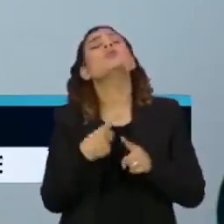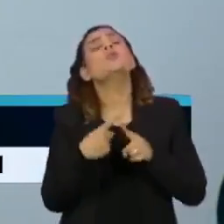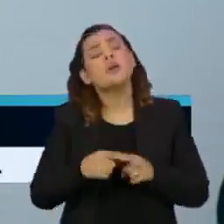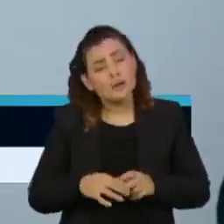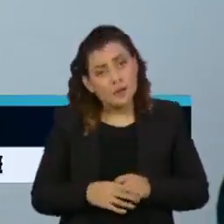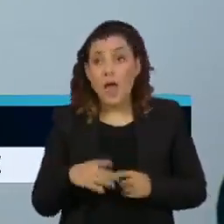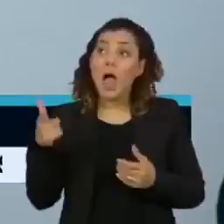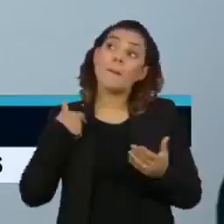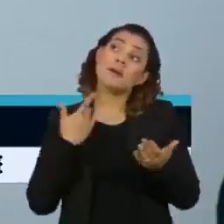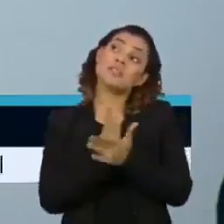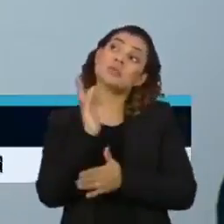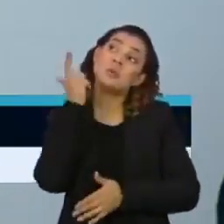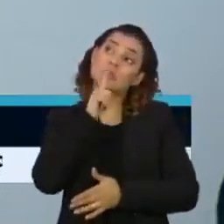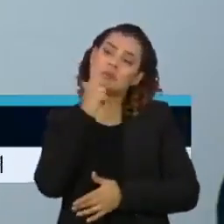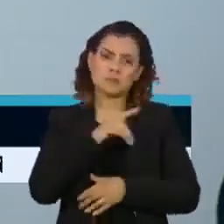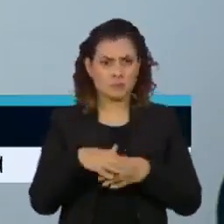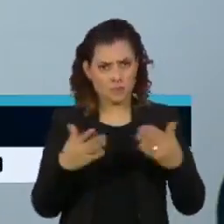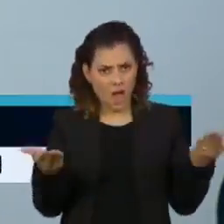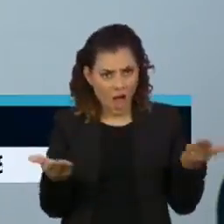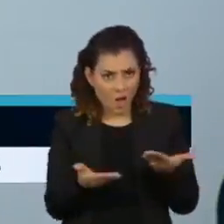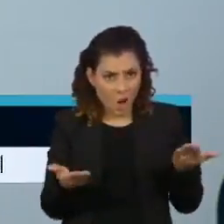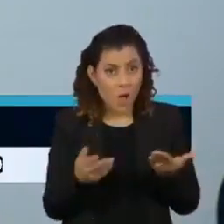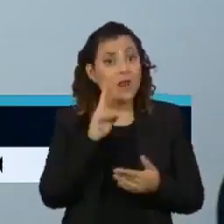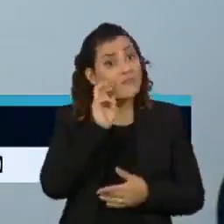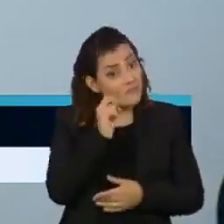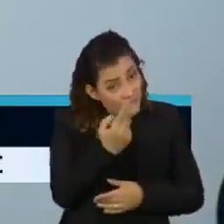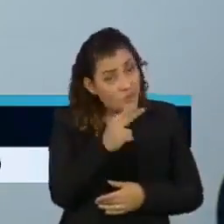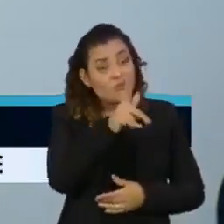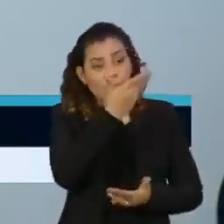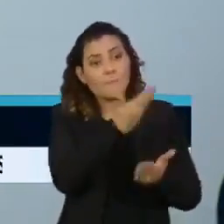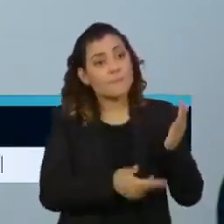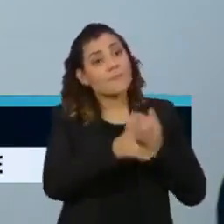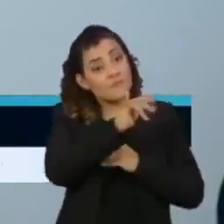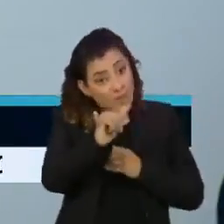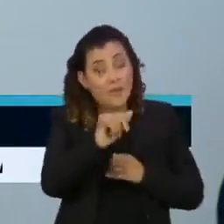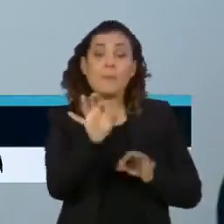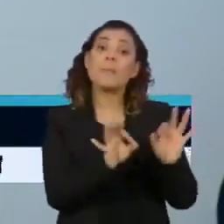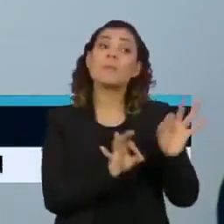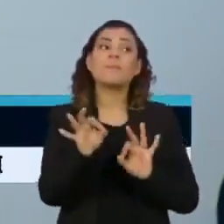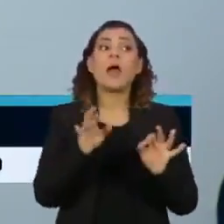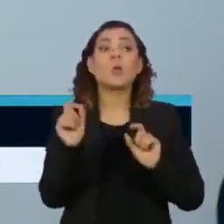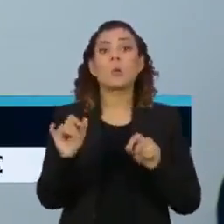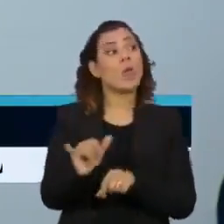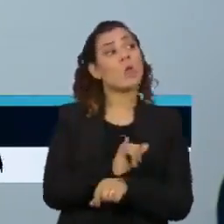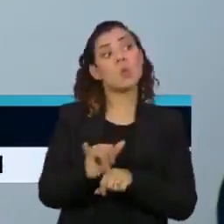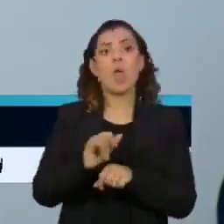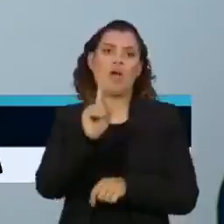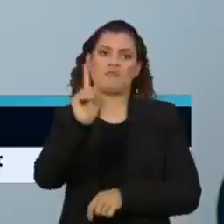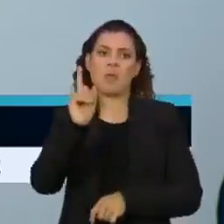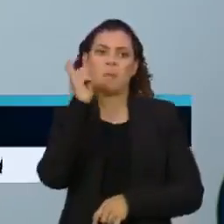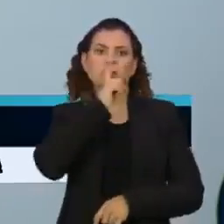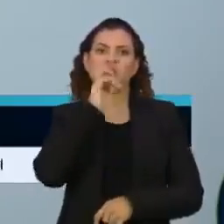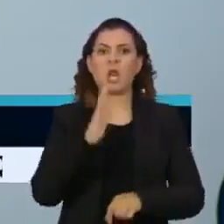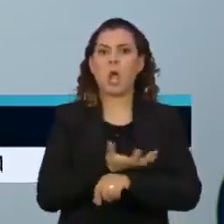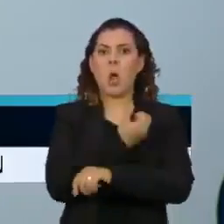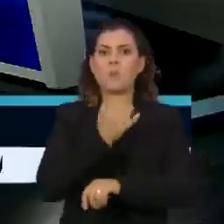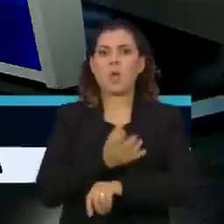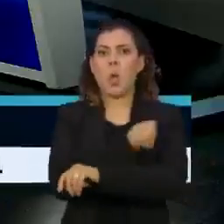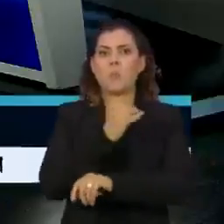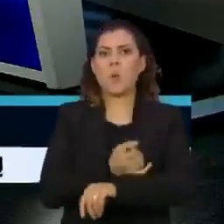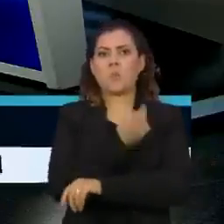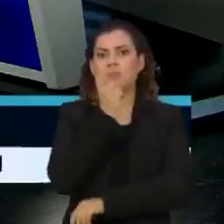eleito está ótimo ganhar eleição agora estão vendo aqui vão ser derrotado se preparam para derrota antes dizendo foi Golpe